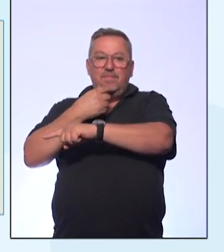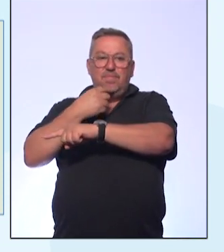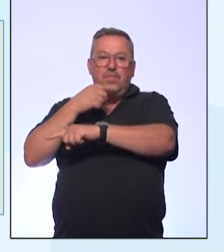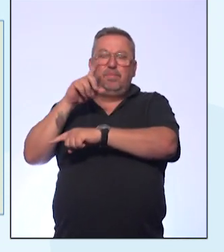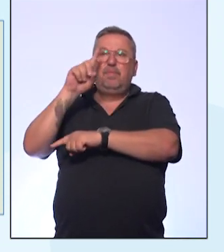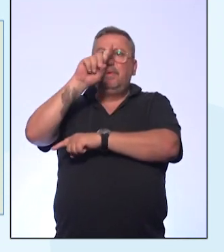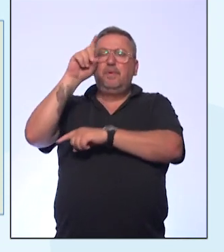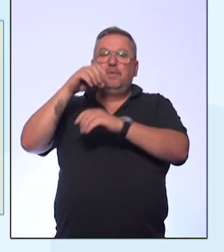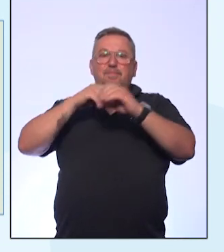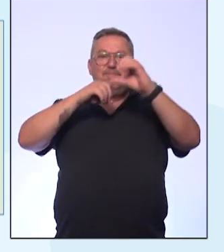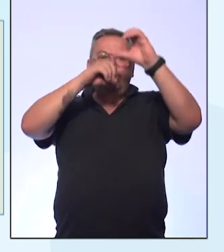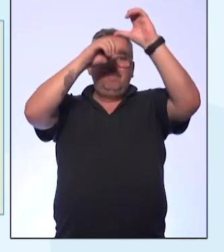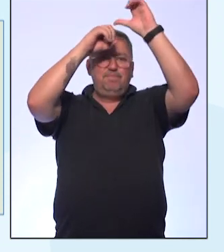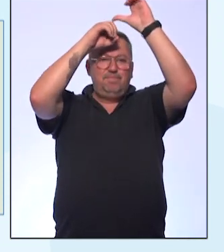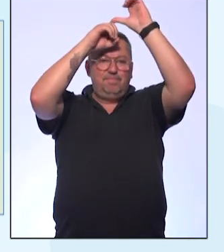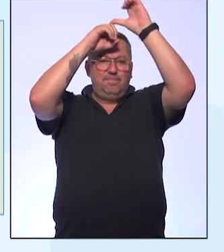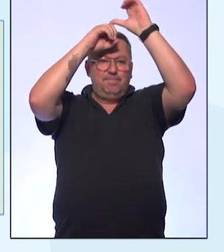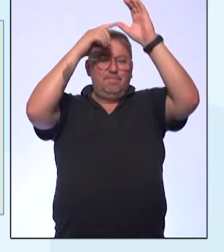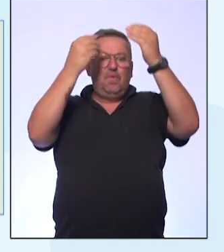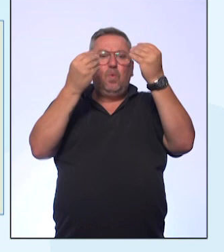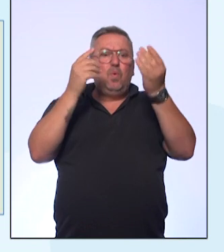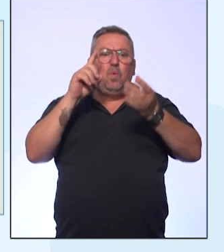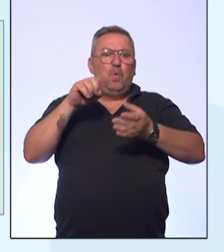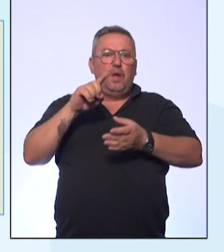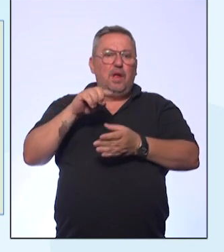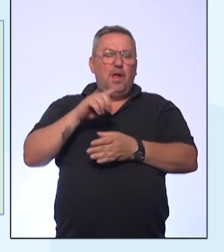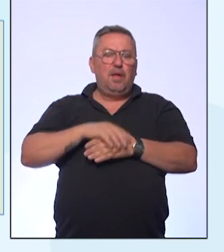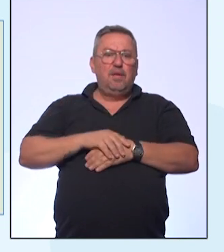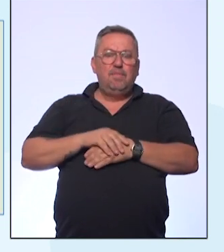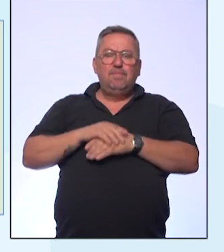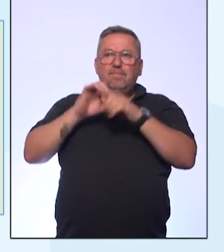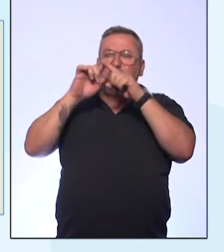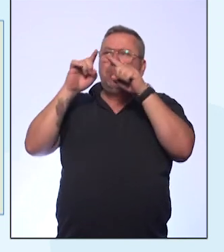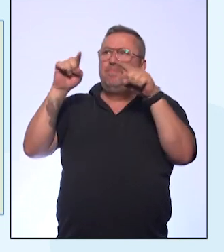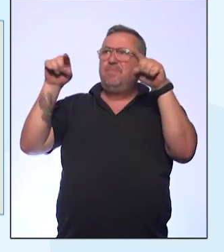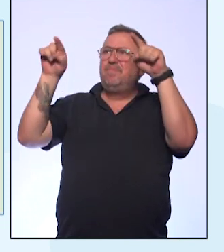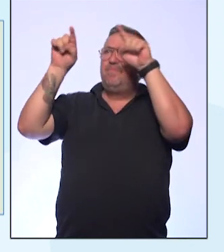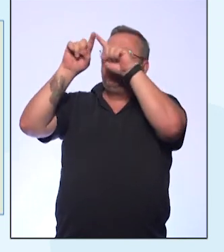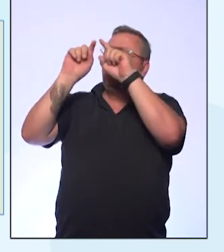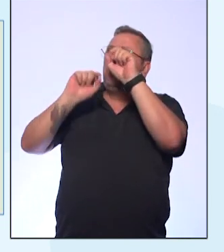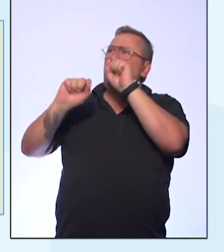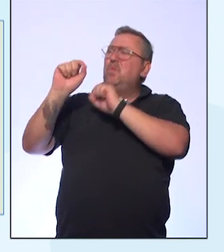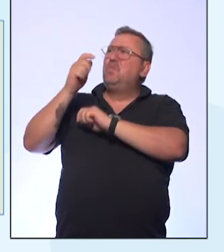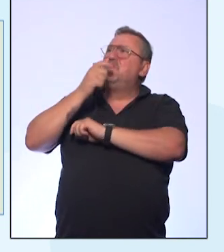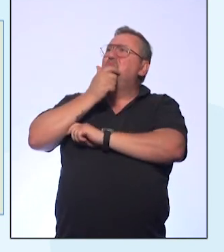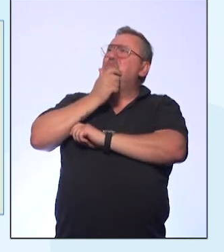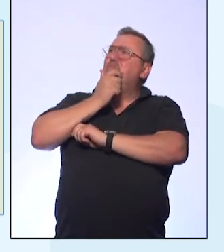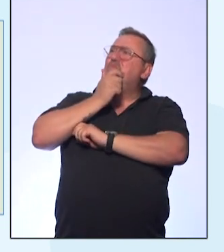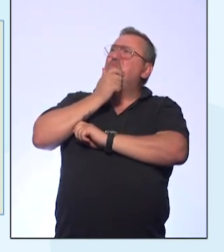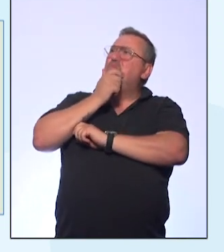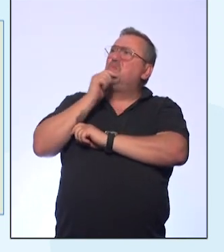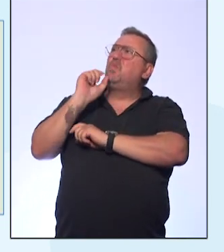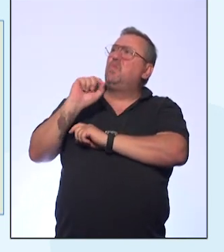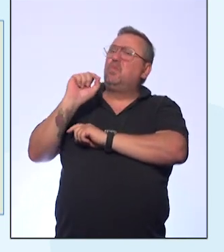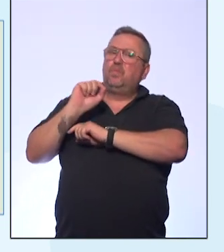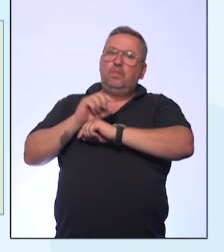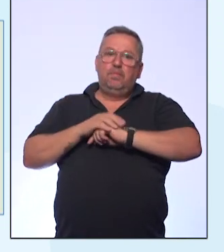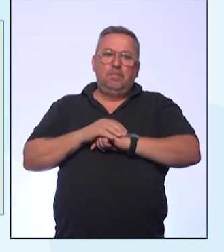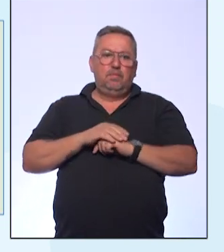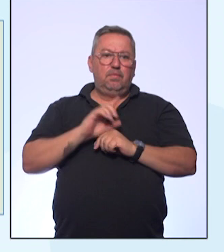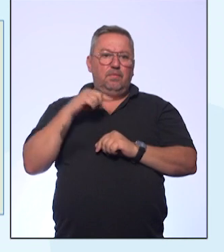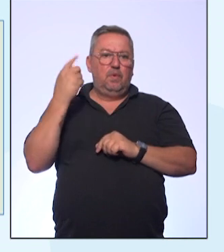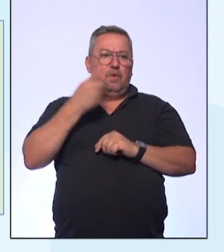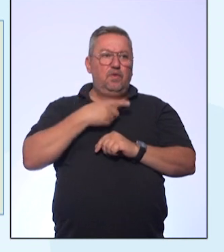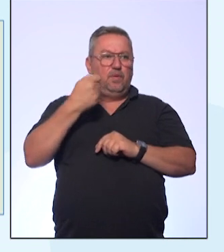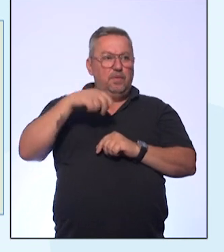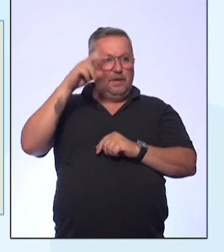uma pessoa pensando, né, o que será esses fluxos, né, essa globalização que tanto é falada. Então, a gente